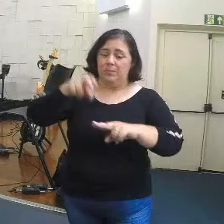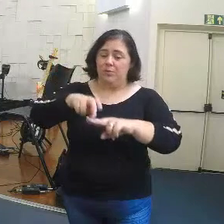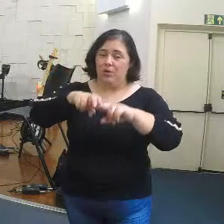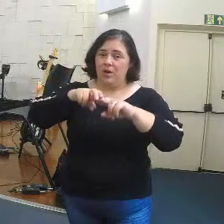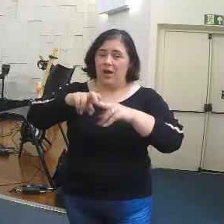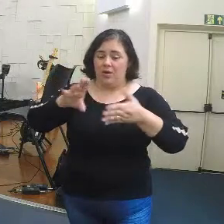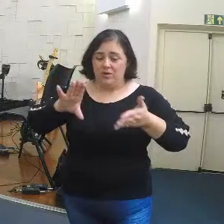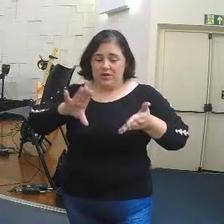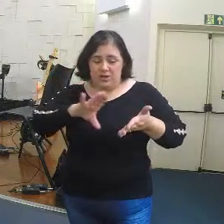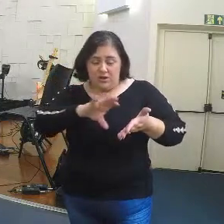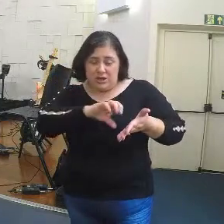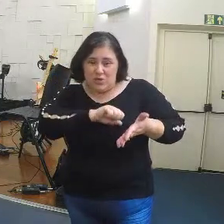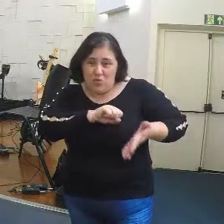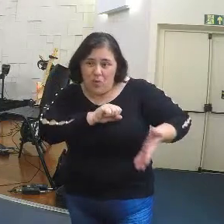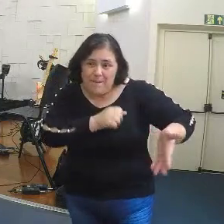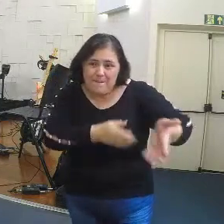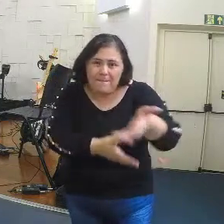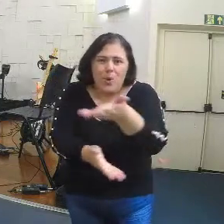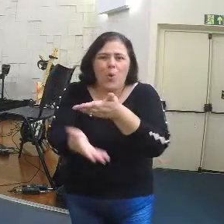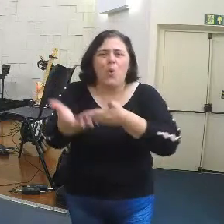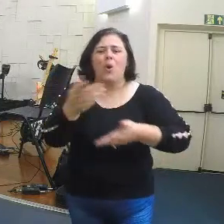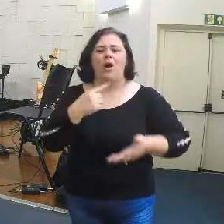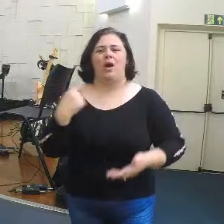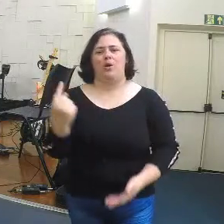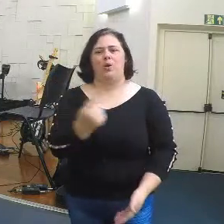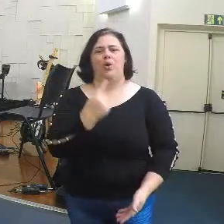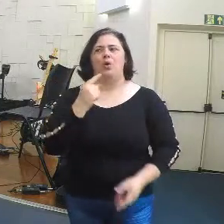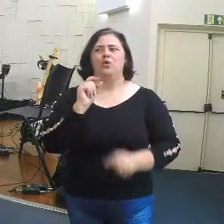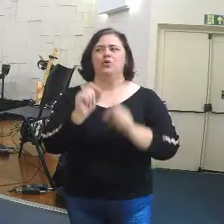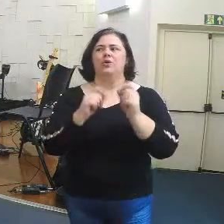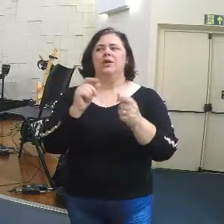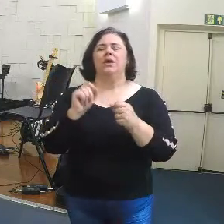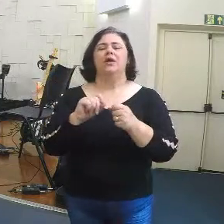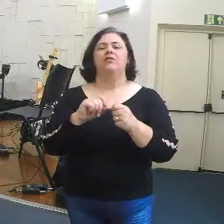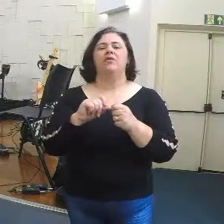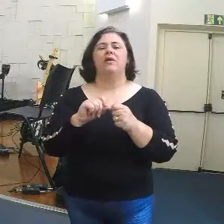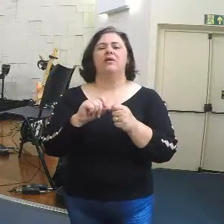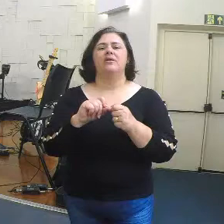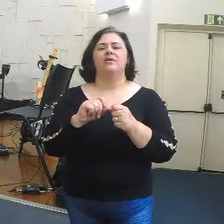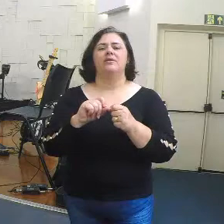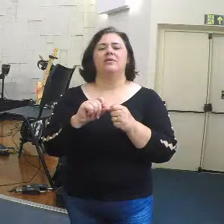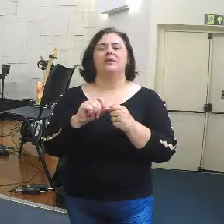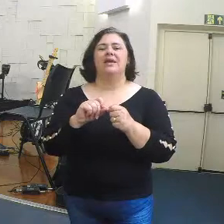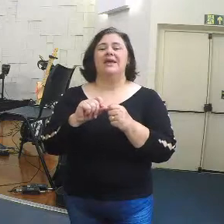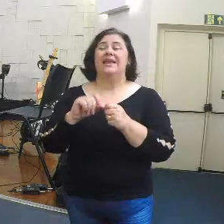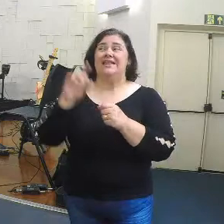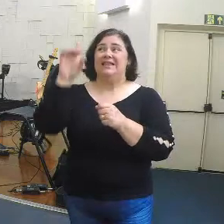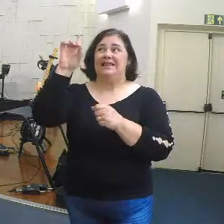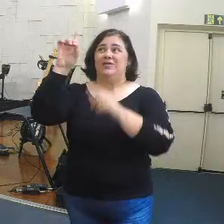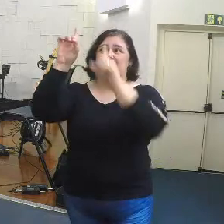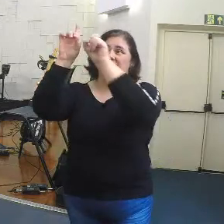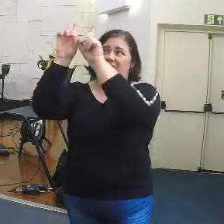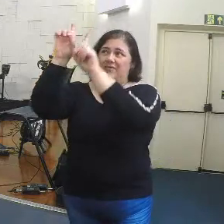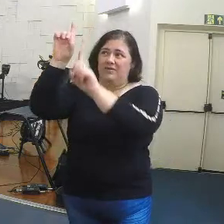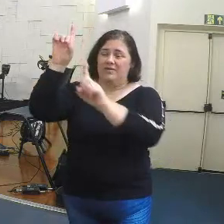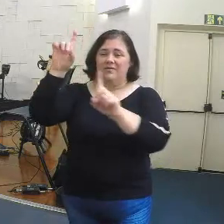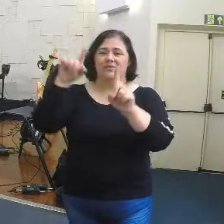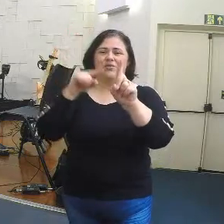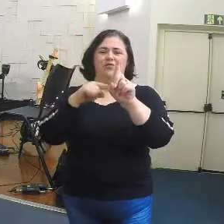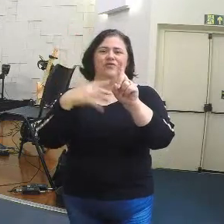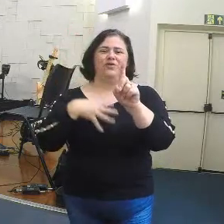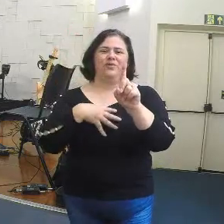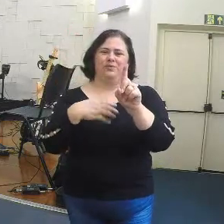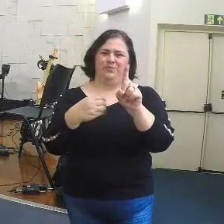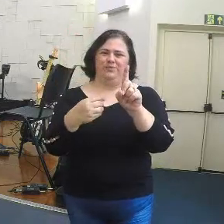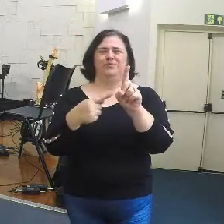bem de um outro, de uma outra pessoa. Aí ele diz que Cristo veio a esse mundo e